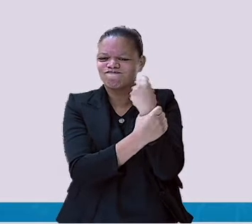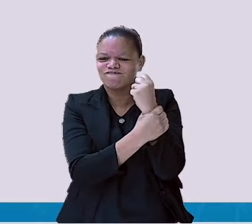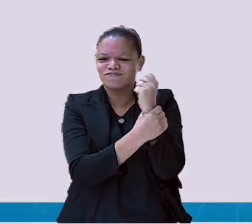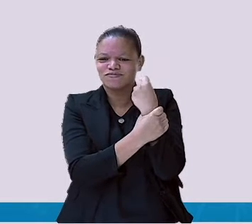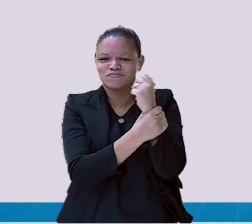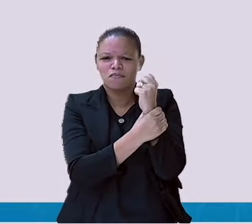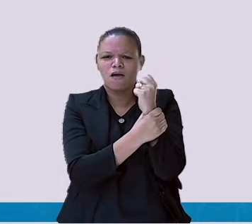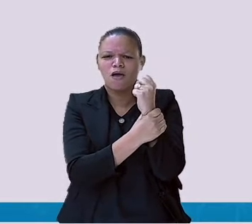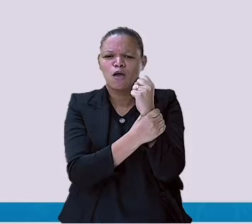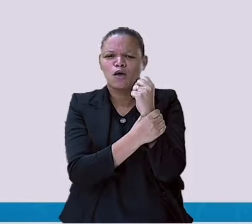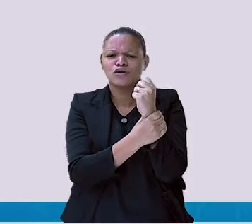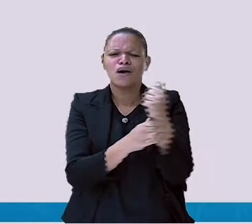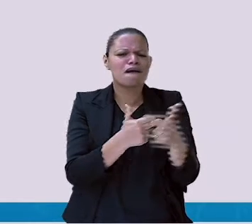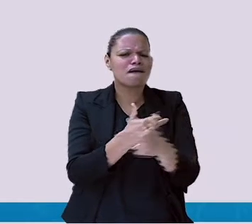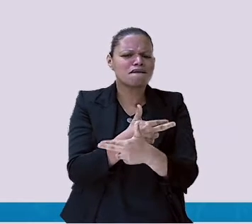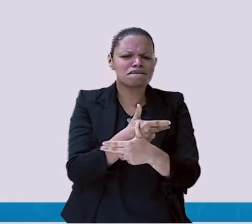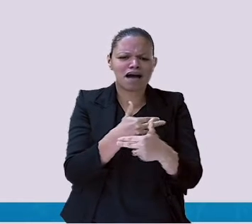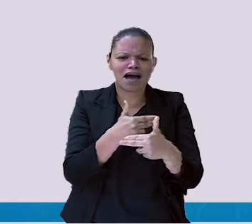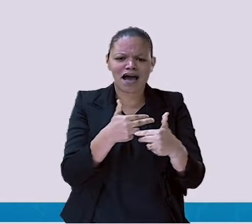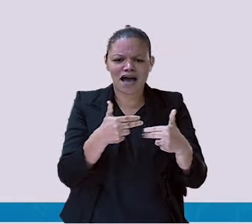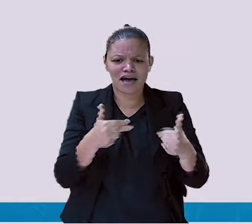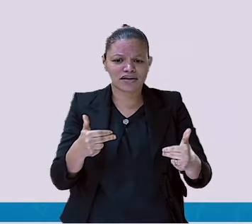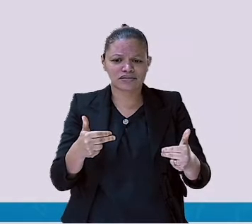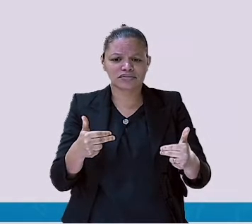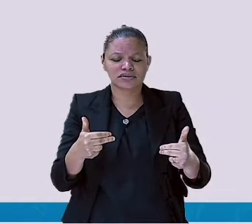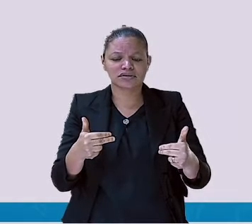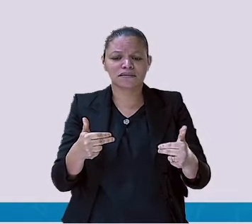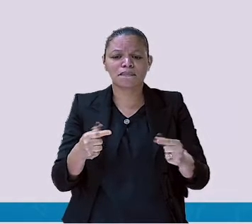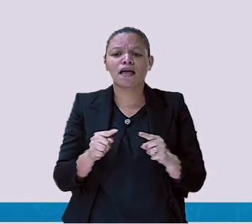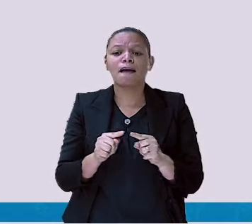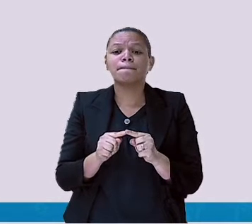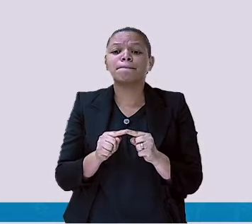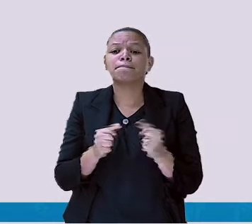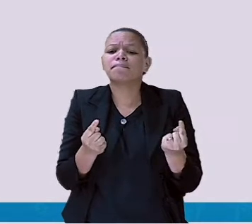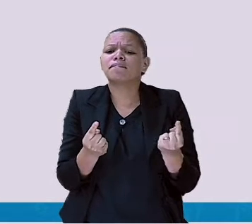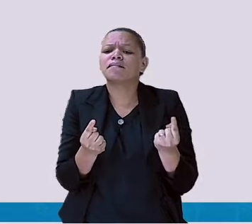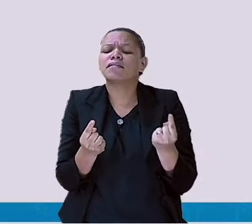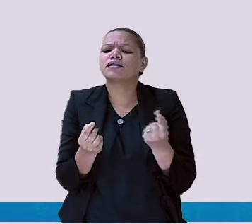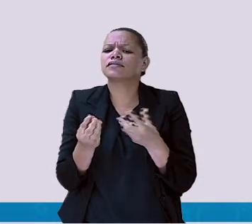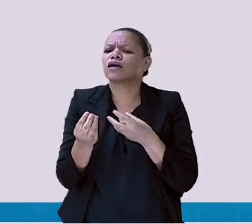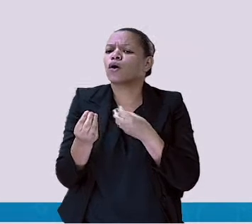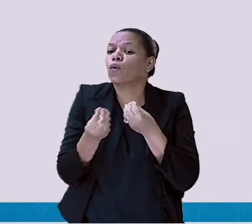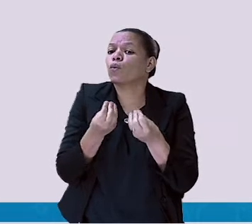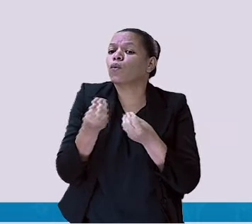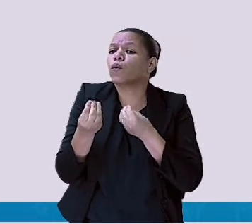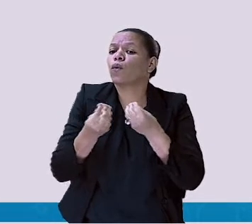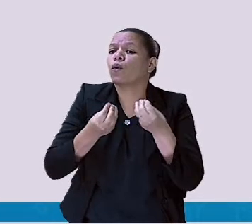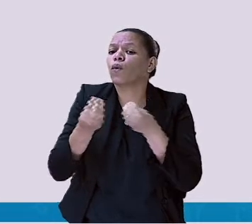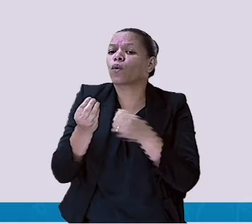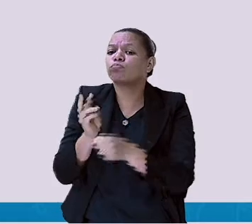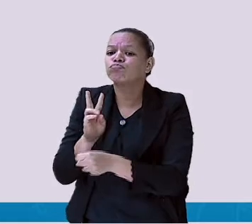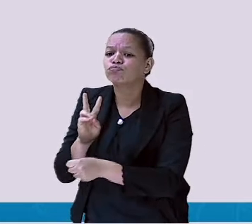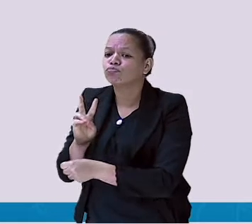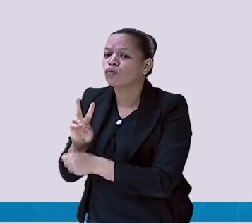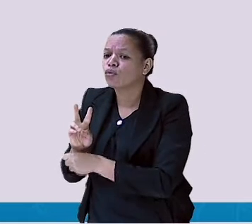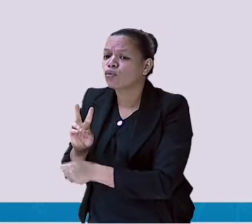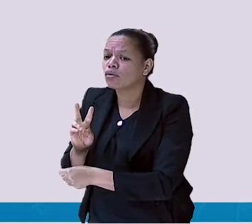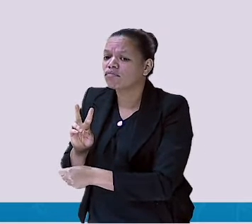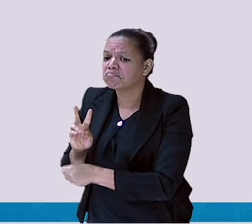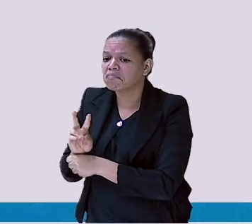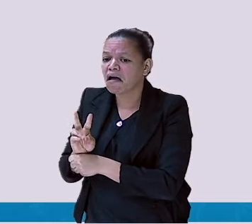E aí, quais são aí os tratamentos que o médico indica e que ele começa a